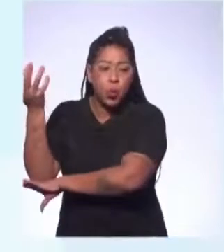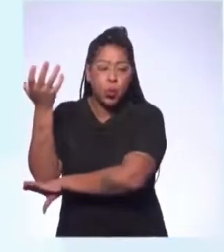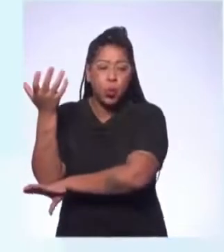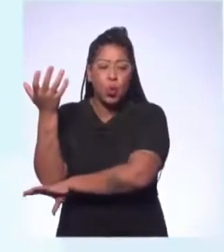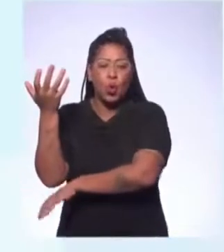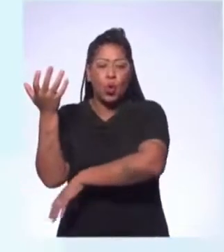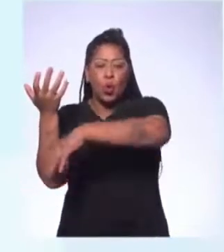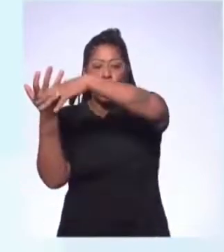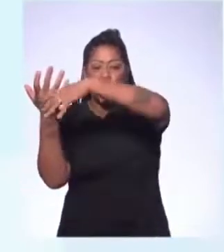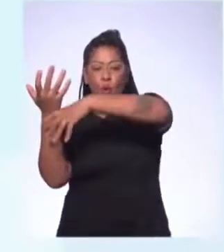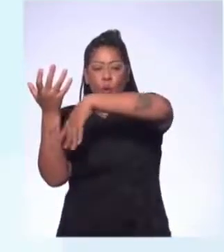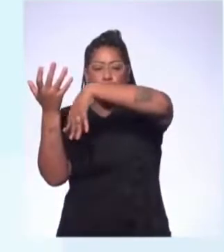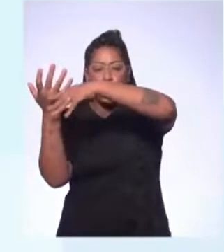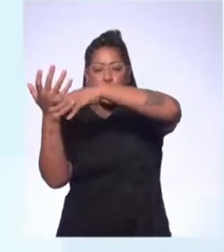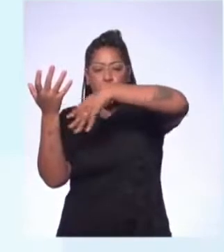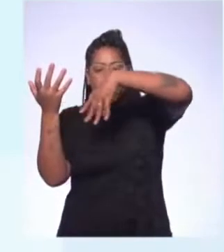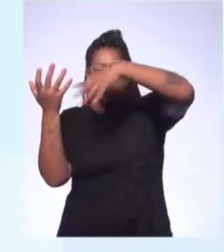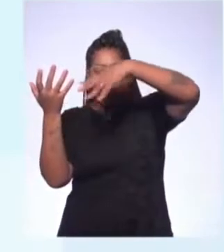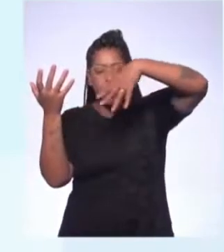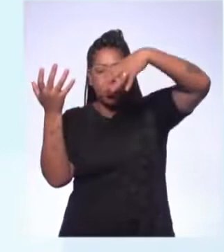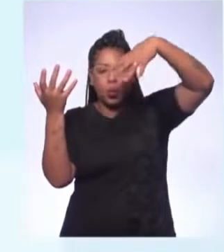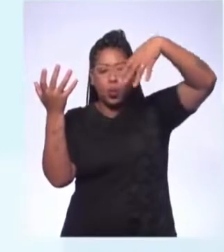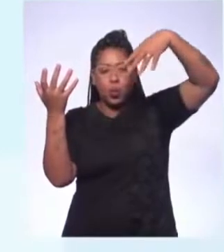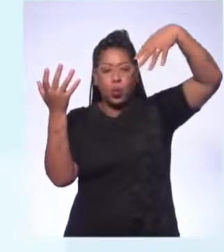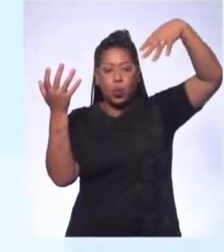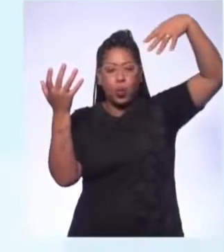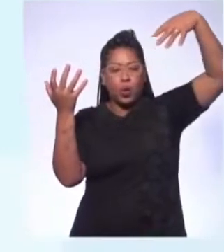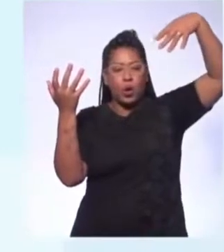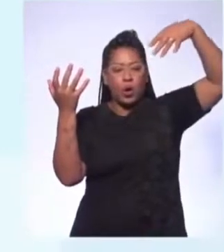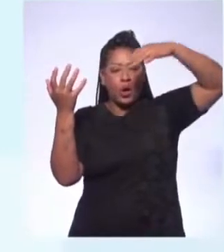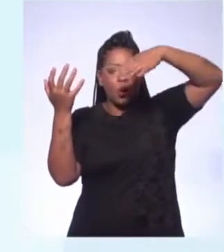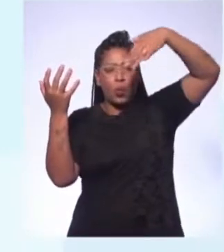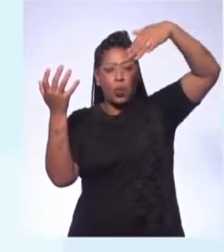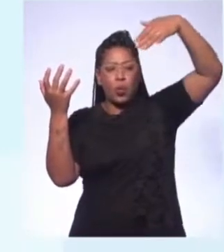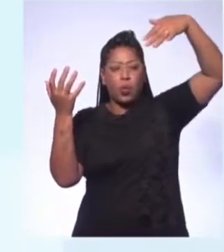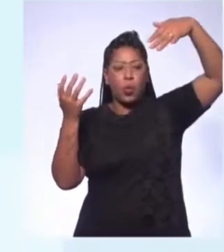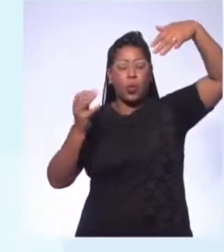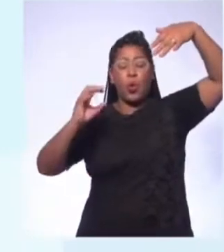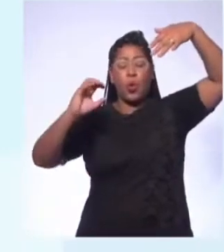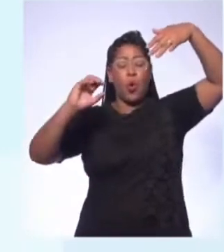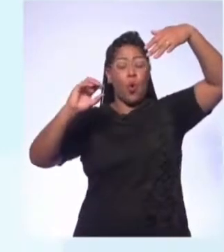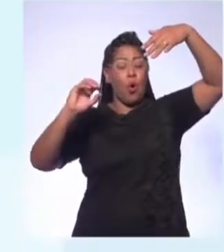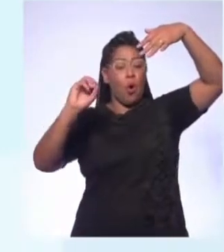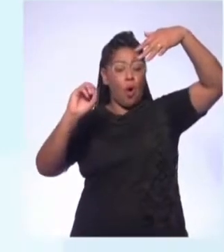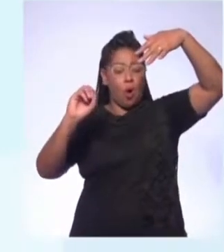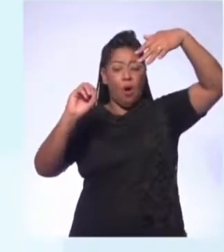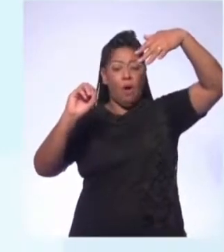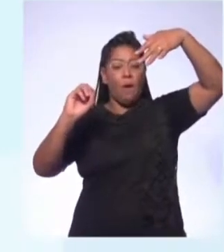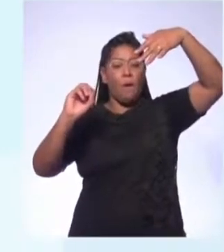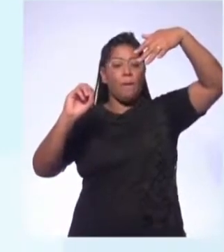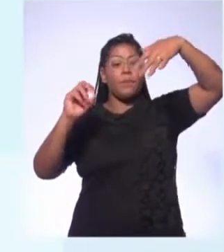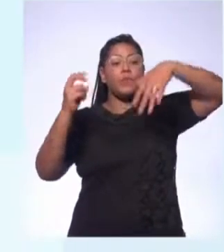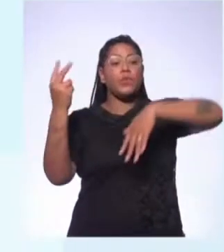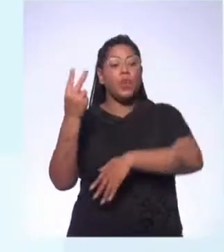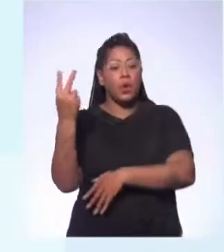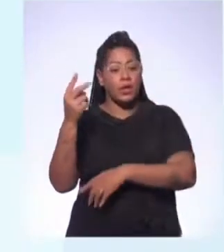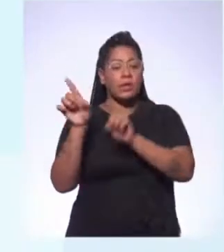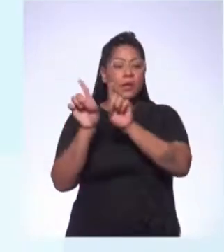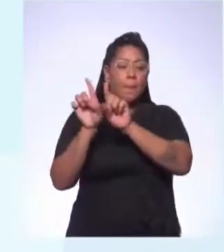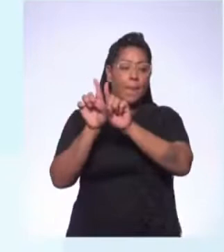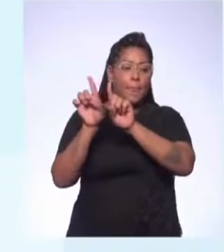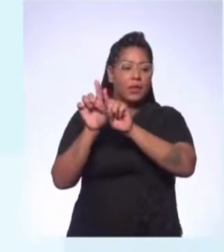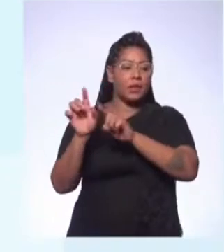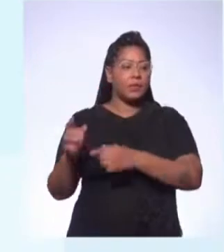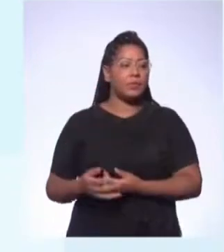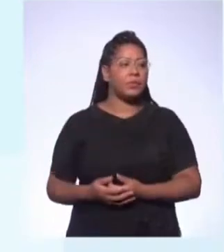absorve o gás carbônico, ok, e elimina o gás oxigênio. Diferentemente, aqui nós